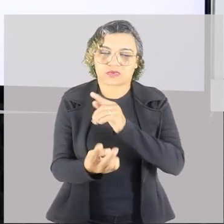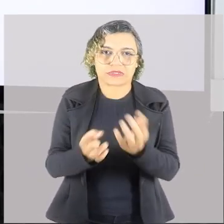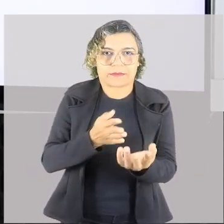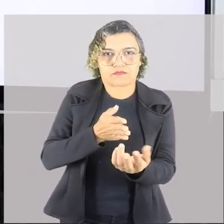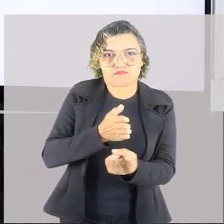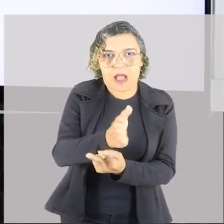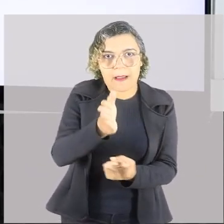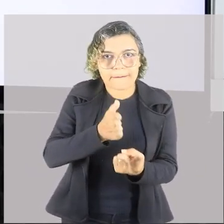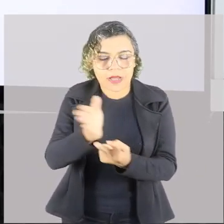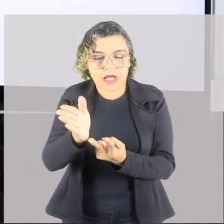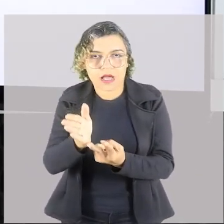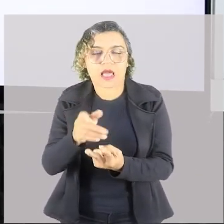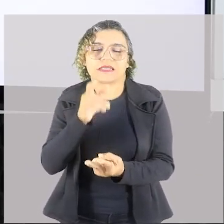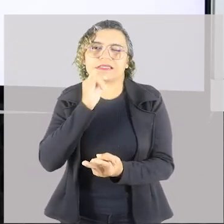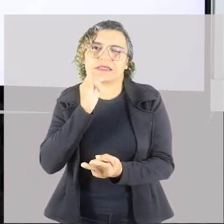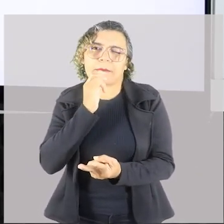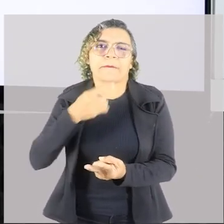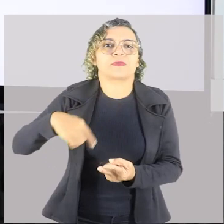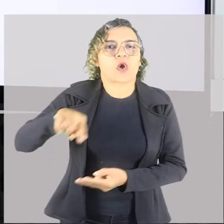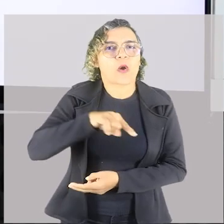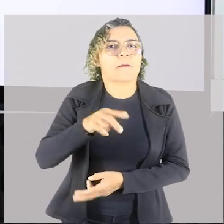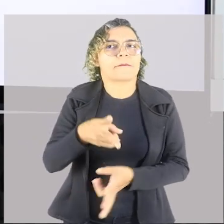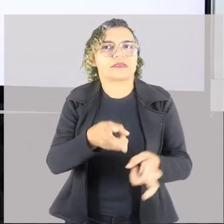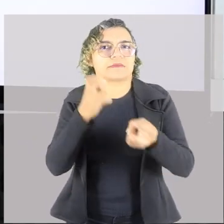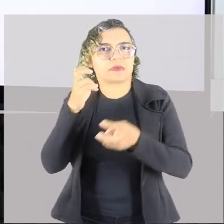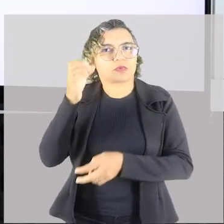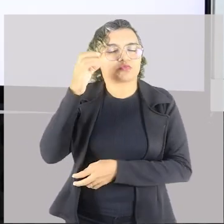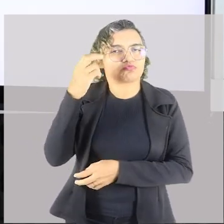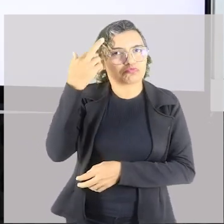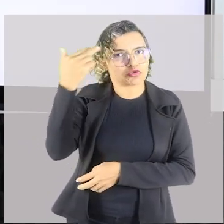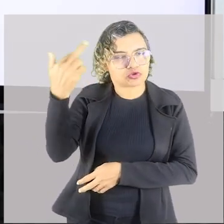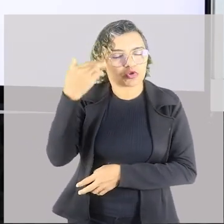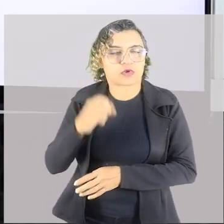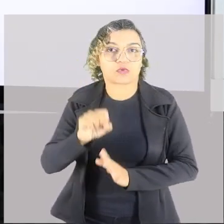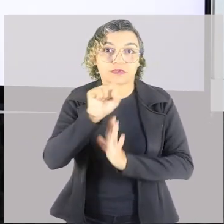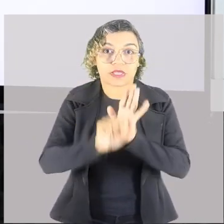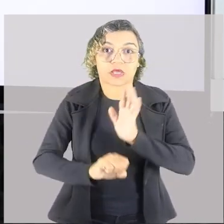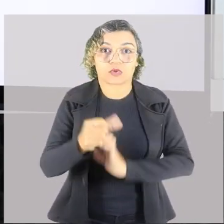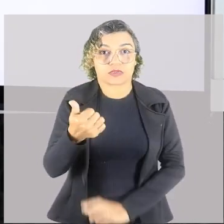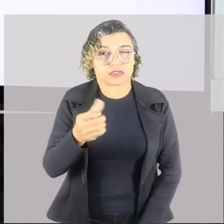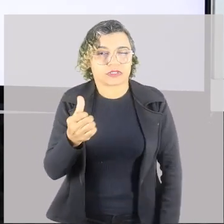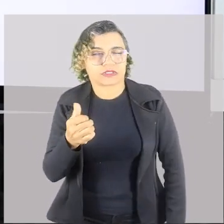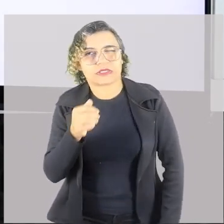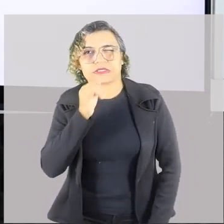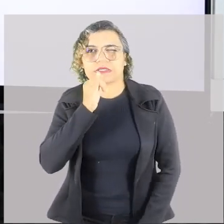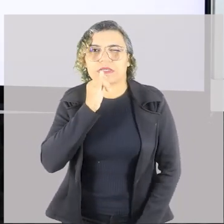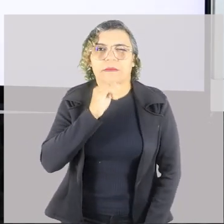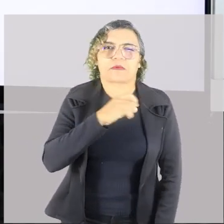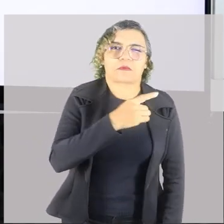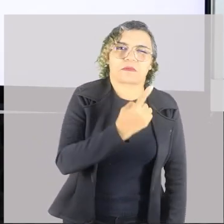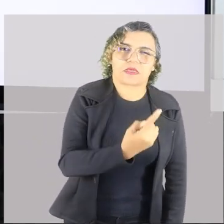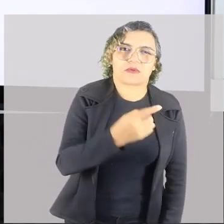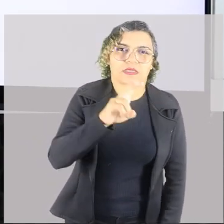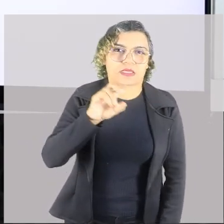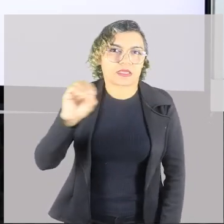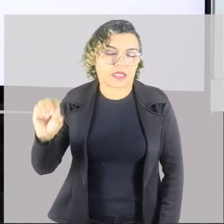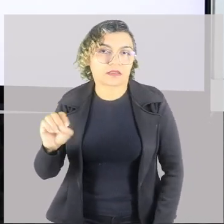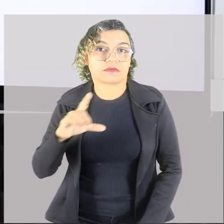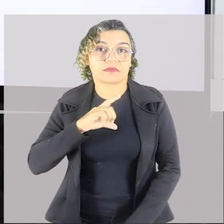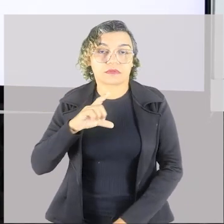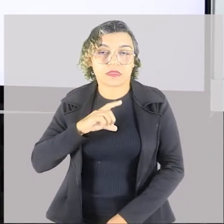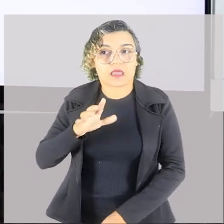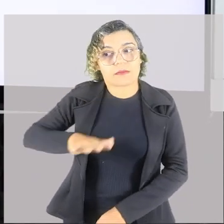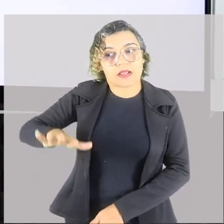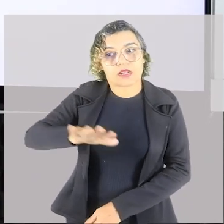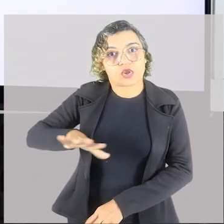longo da história. Então, por exemplo, no século XVI, nos anos de 1500, 1500 e pouco, a gente tem um período ali de